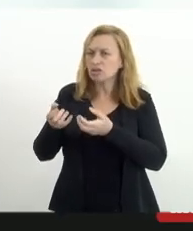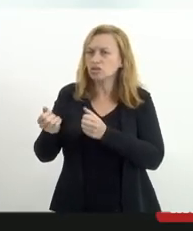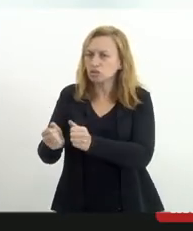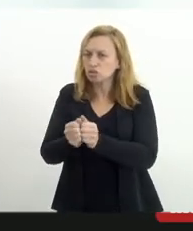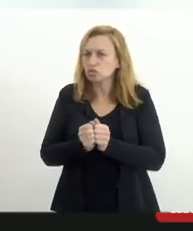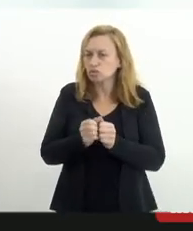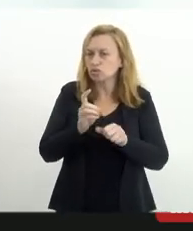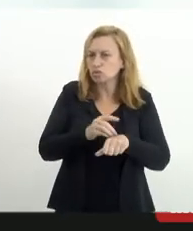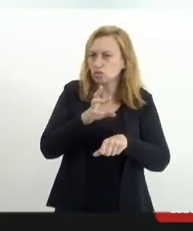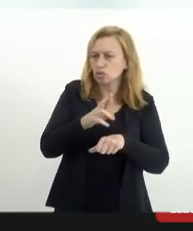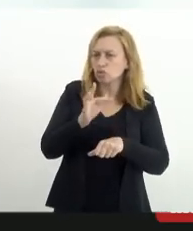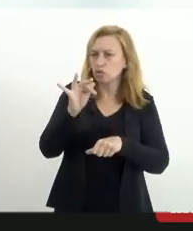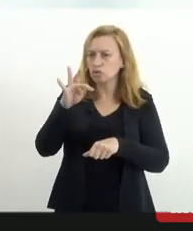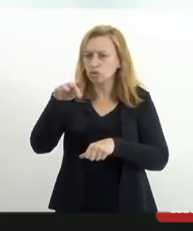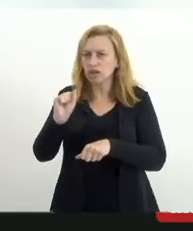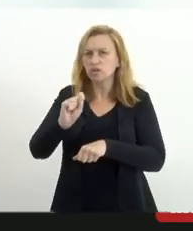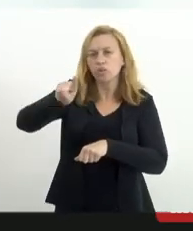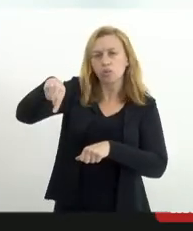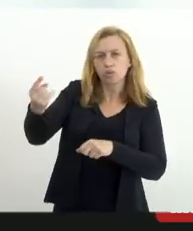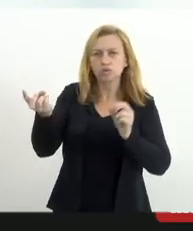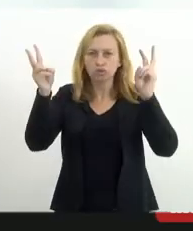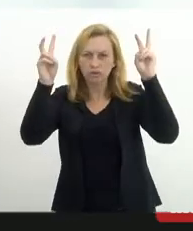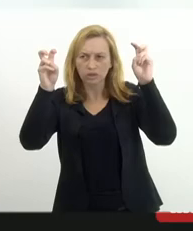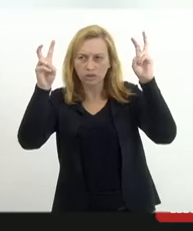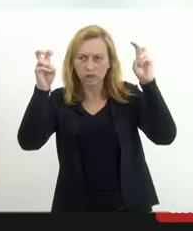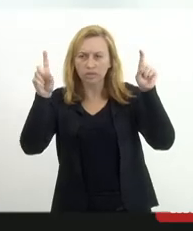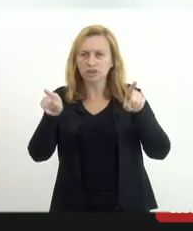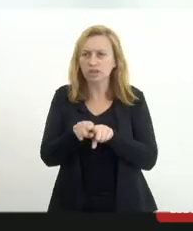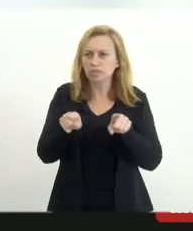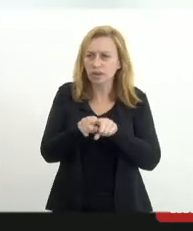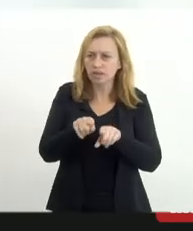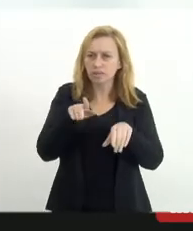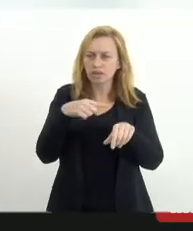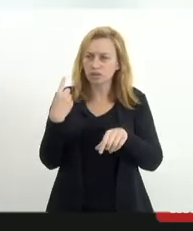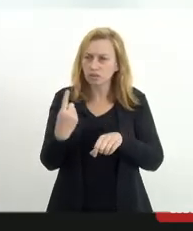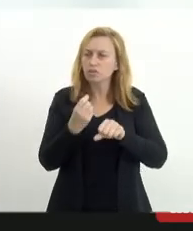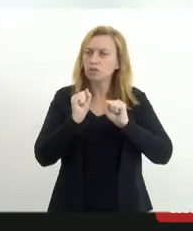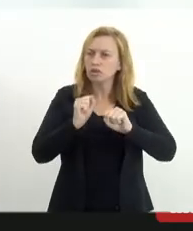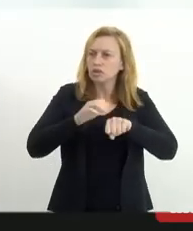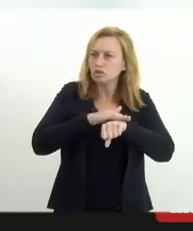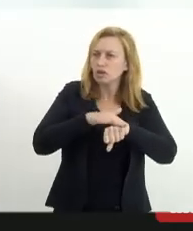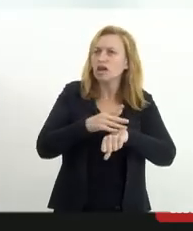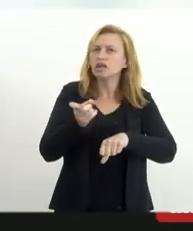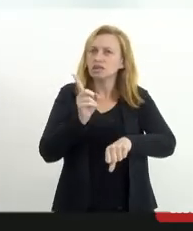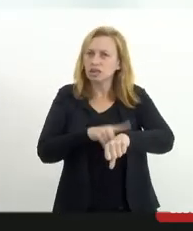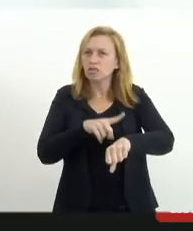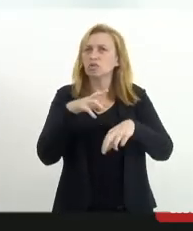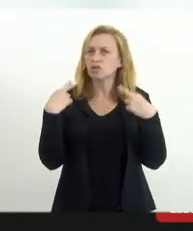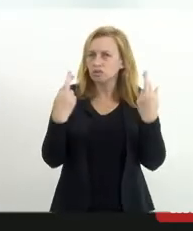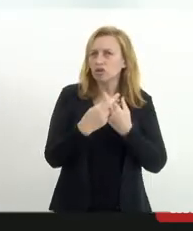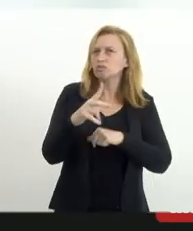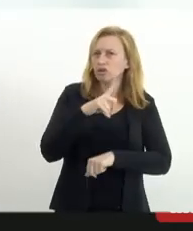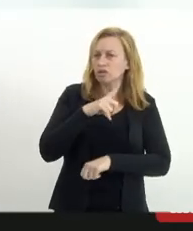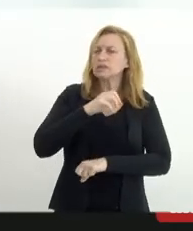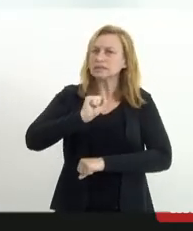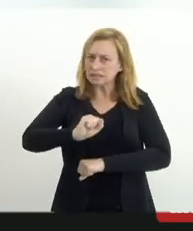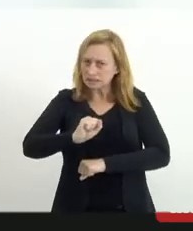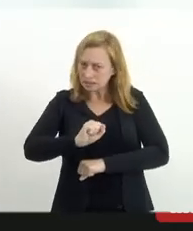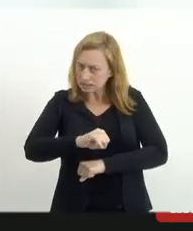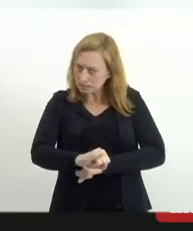Fortunato, algum outro tema à mesa, porque eu ainda tenho algum tempo de reunião, se